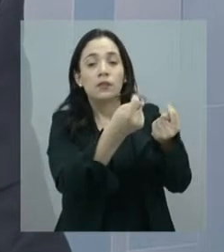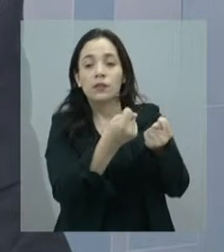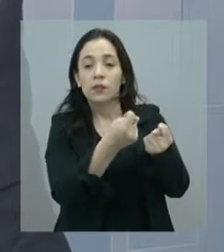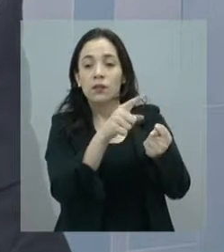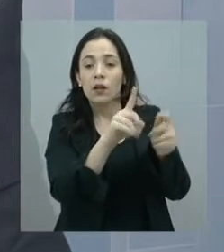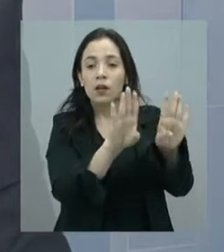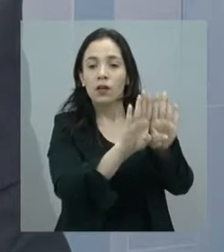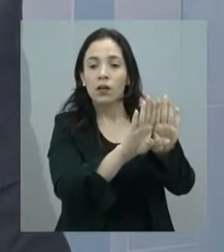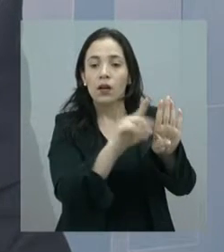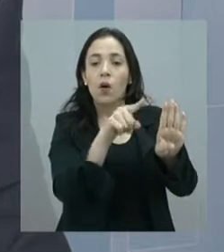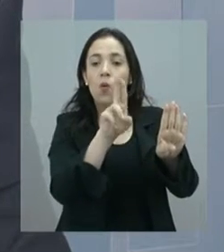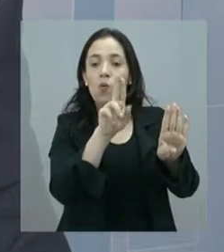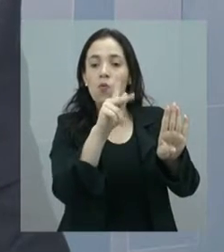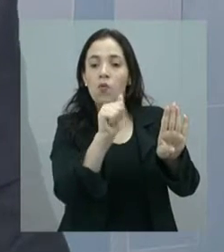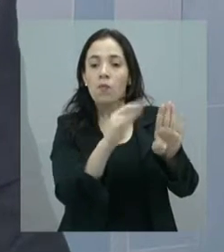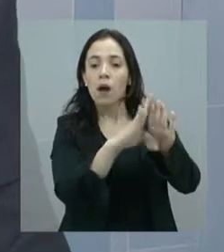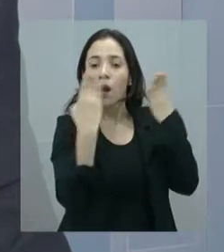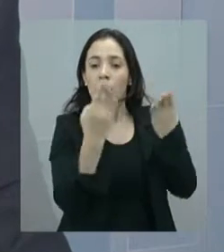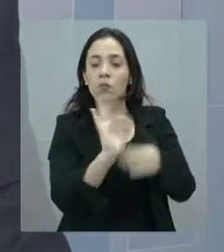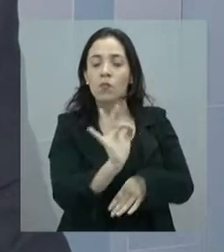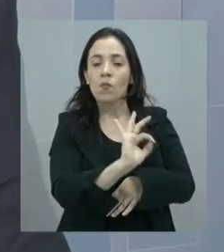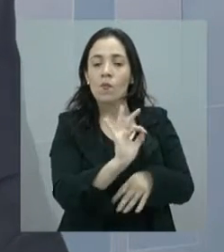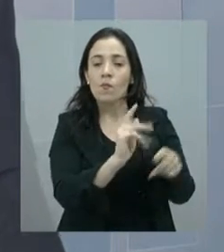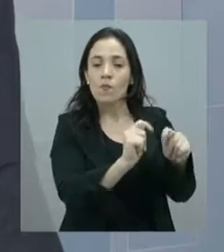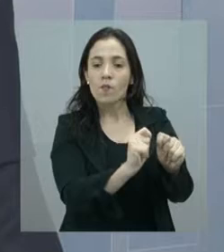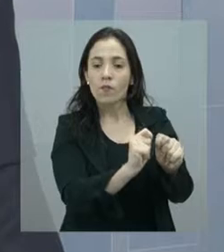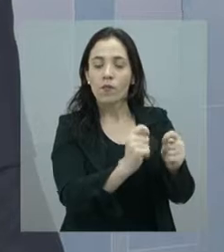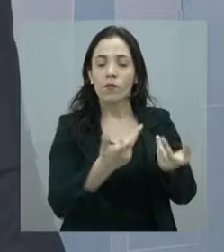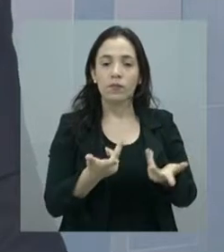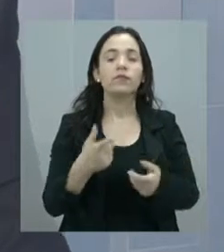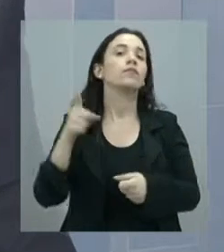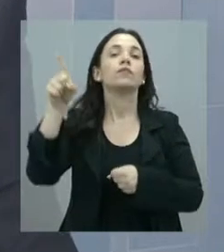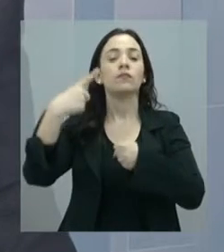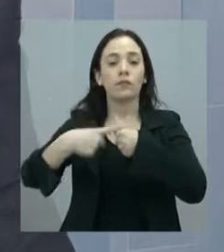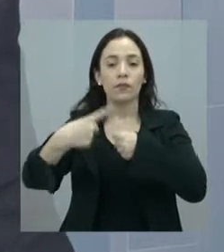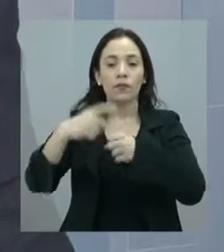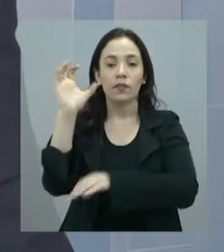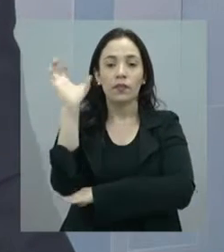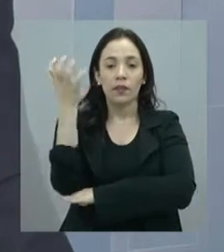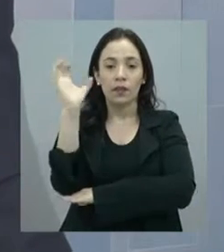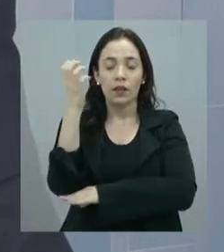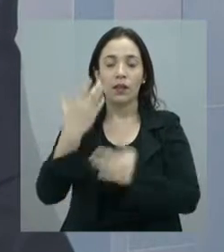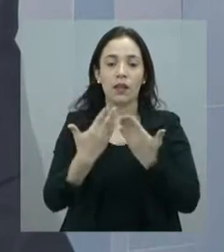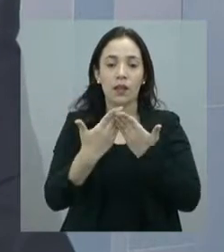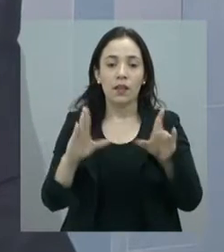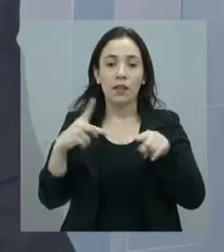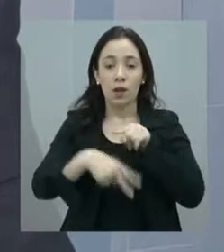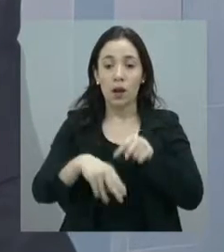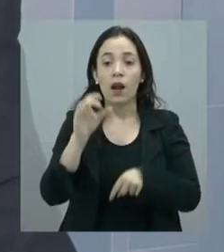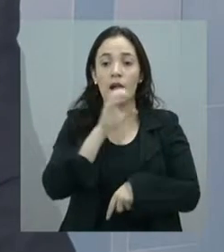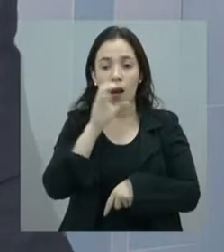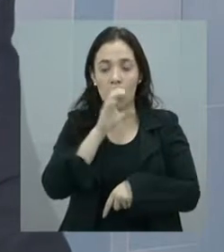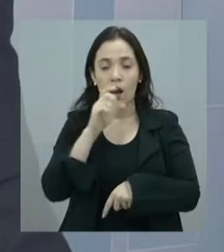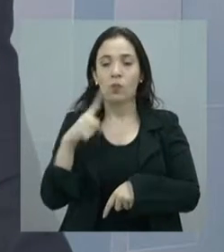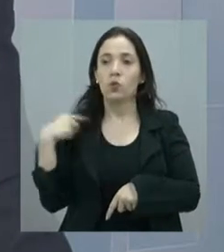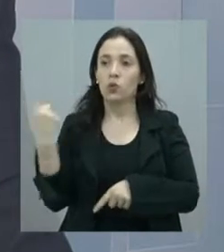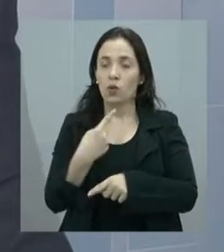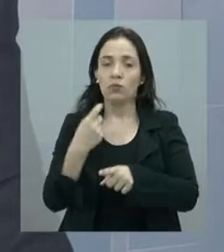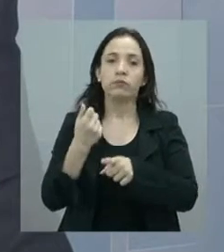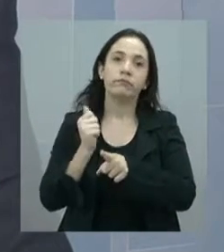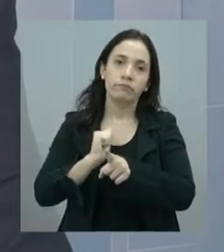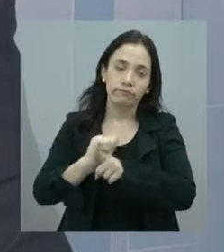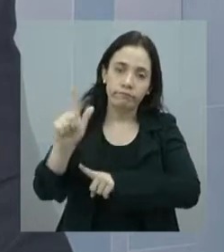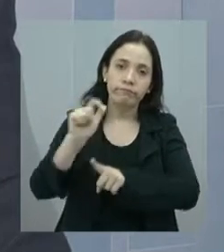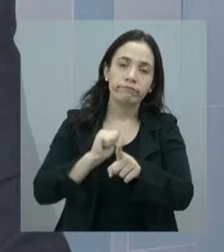município tem condição de fazer isso? Lá no seu Crateus tem uma UPA, né? Tem, mas a nossa nós inauguramos no instante e nós bancamos ela aí uns 6 meses. 6